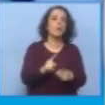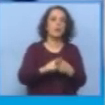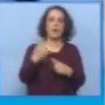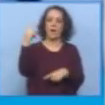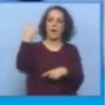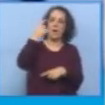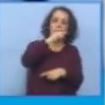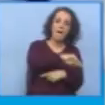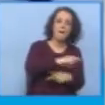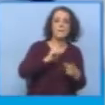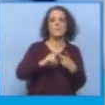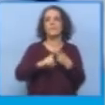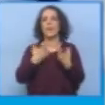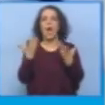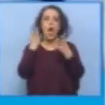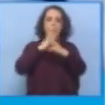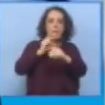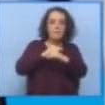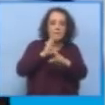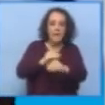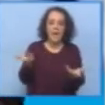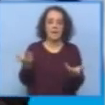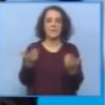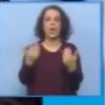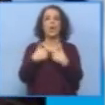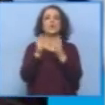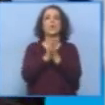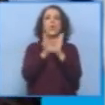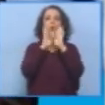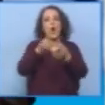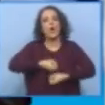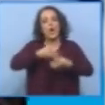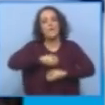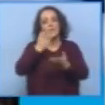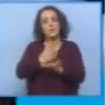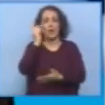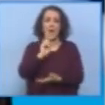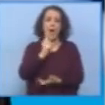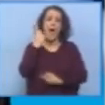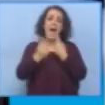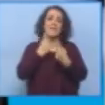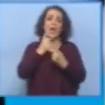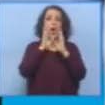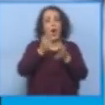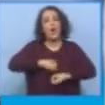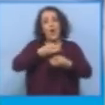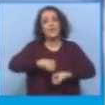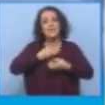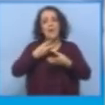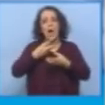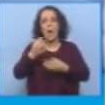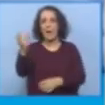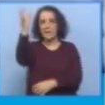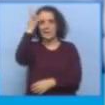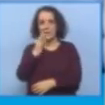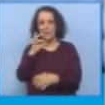as conversas todas que se tinham. Não quer dizer que fosse tudo confissões, mas às vezes eram confissões não sacramentais, mas quer dizer, era uma